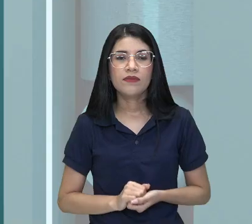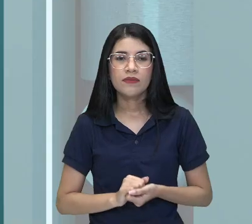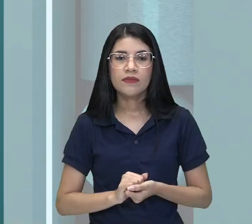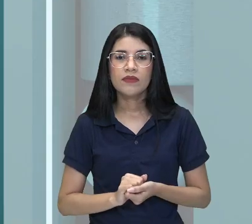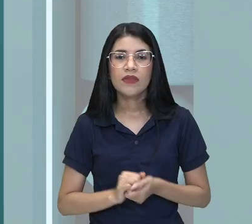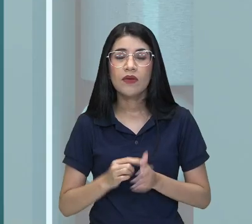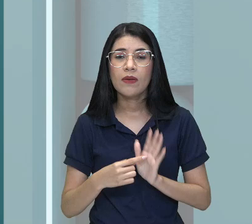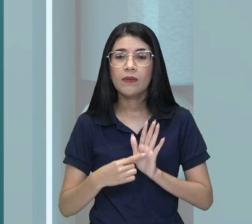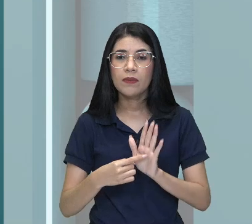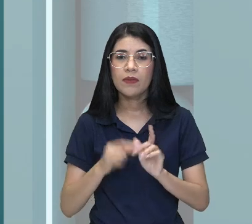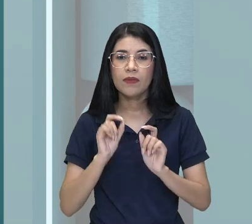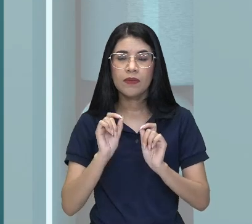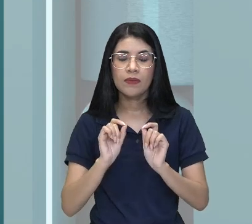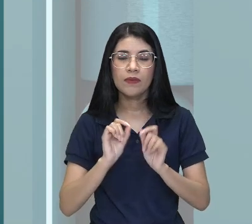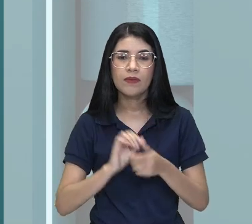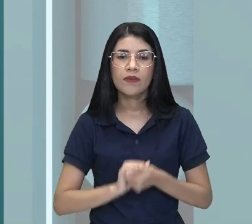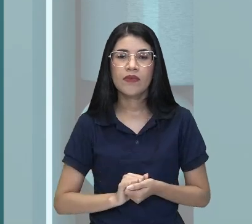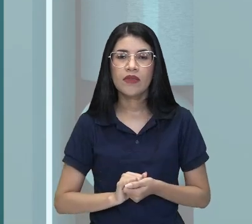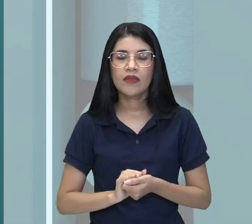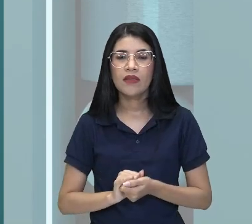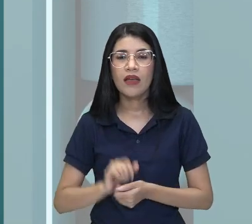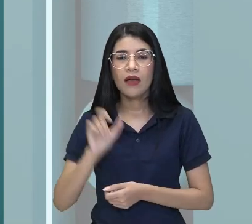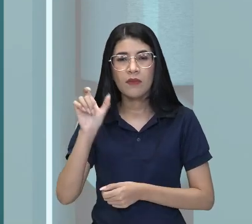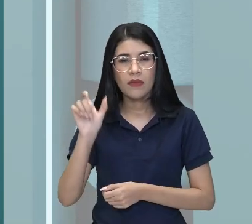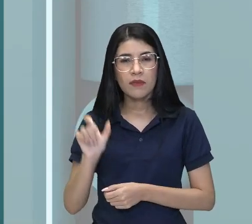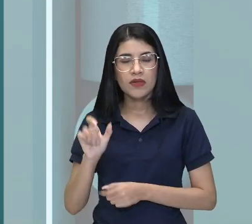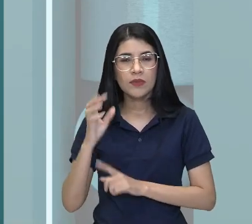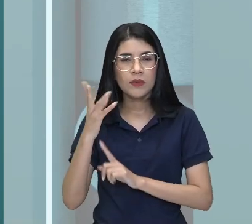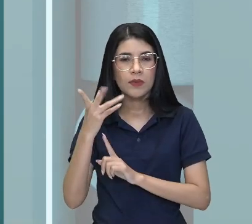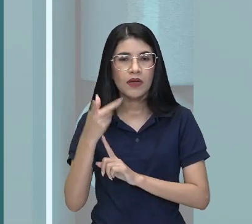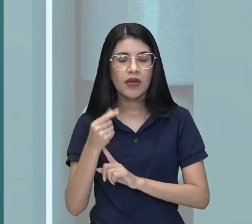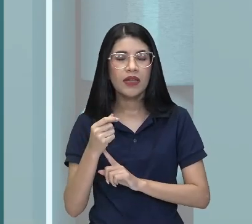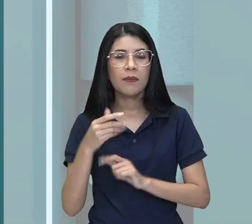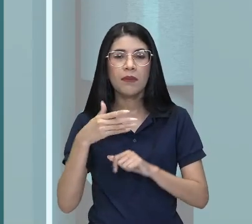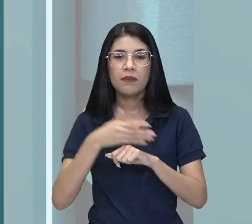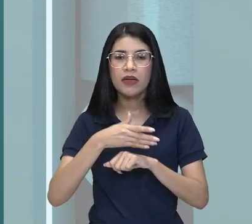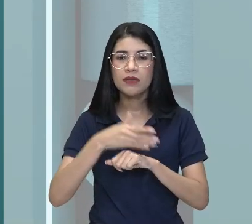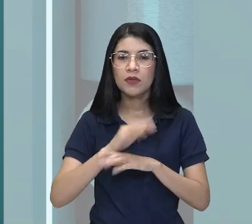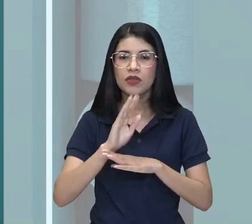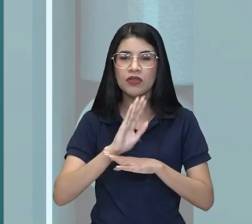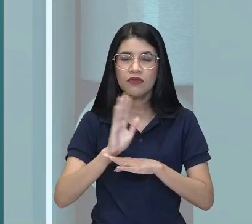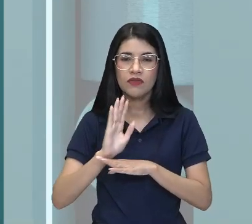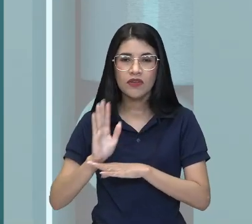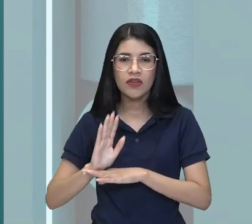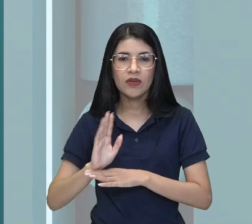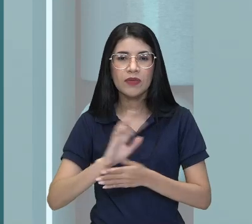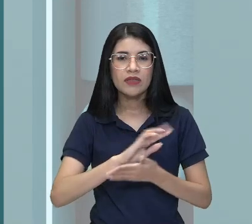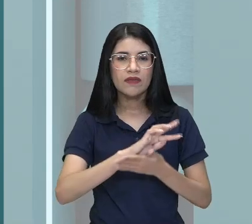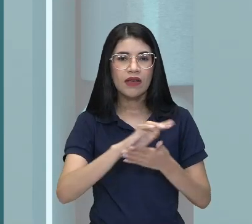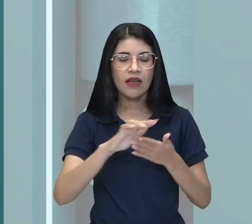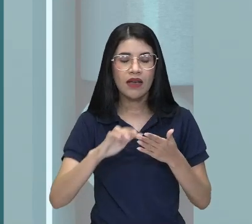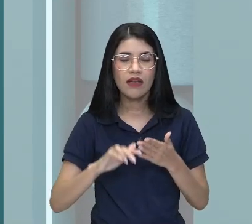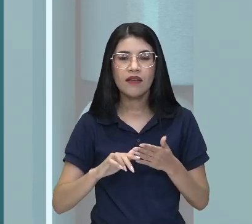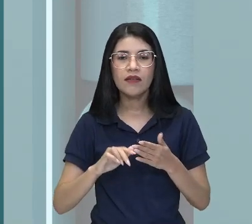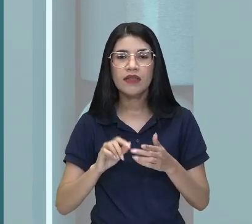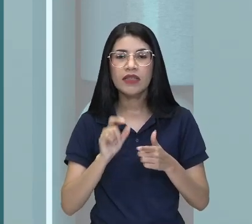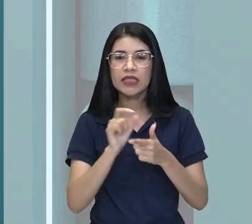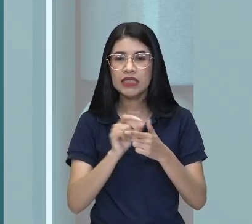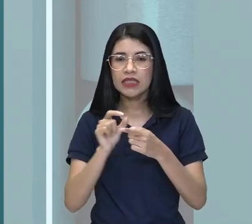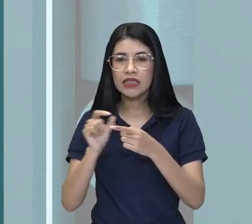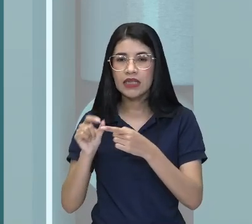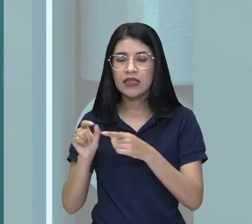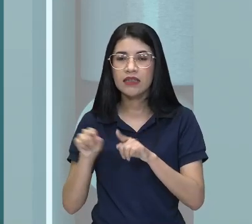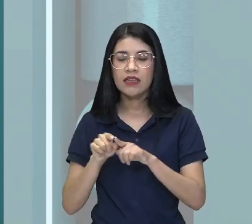uma entrevista com uma artista que ela já participou de filmes, né? Tem algumas séries que ela participa, e já está até